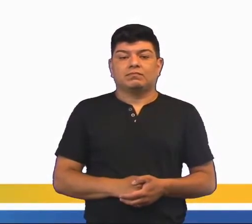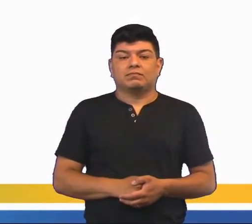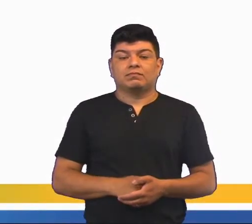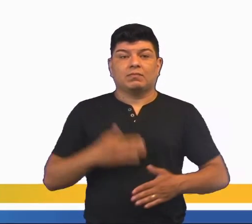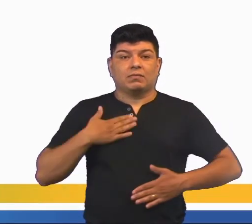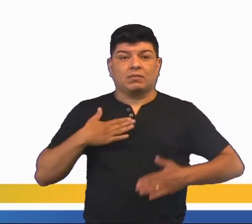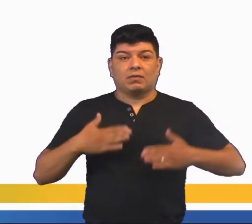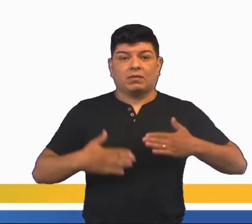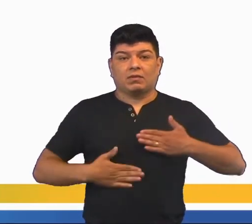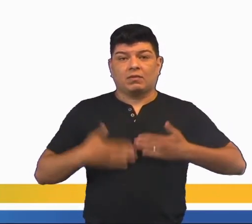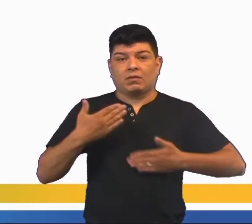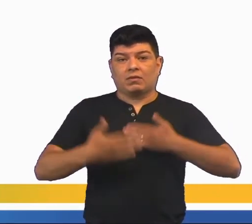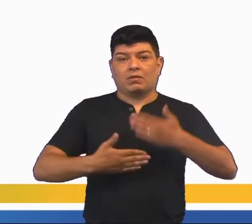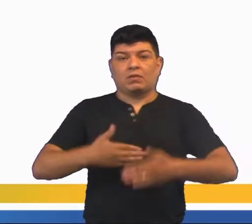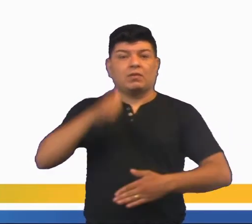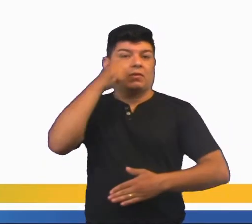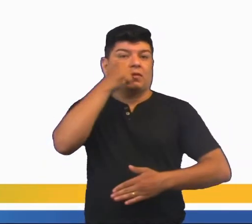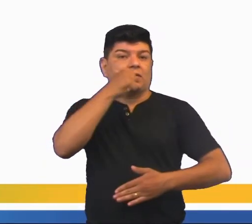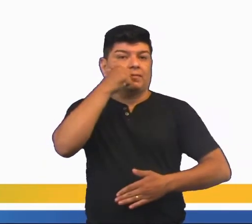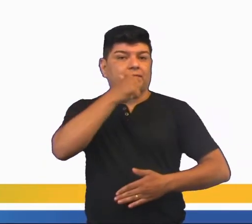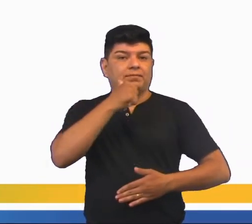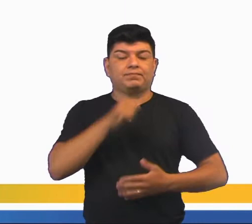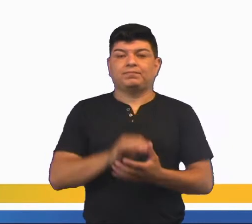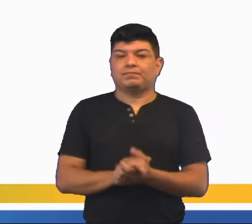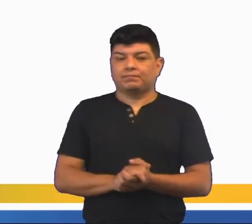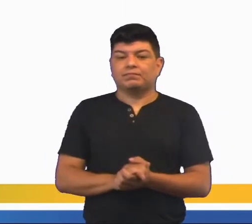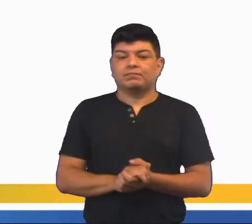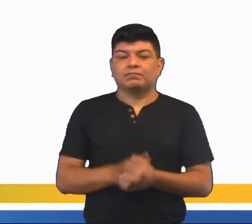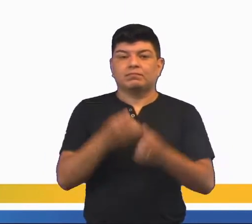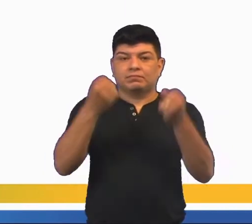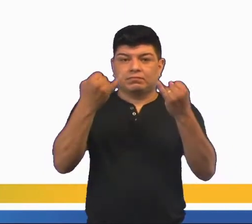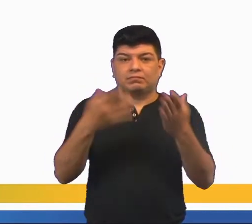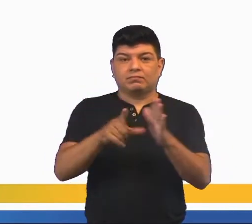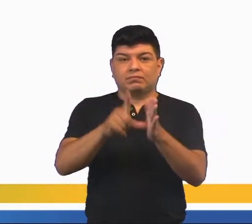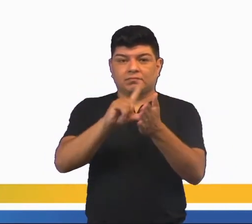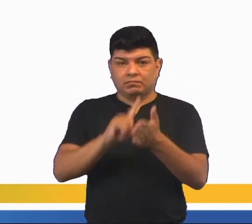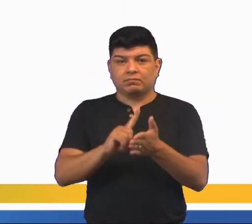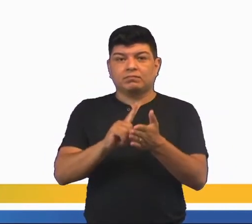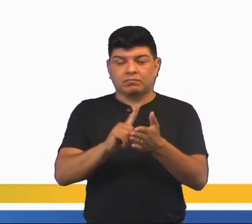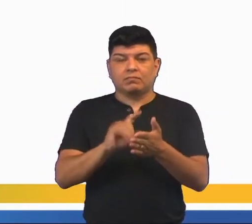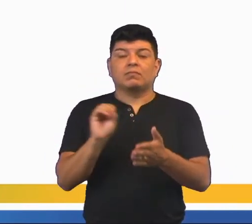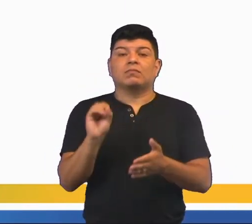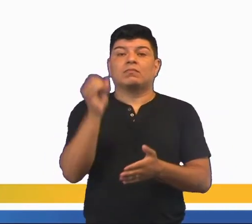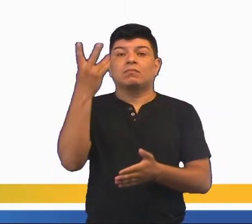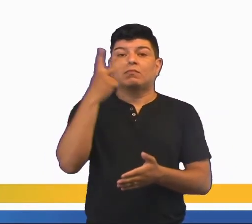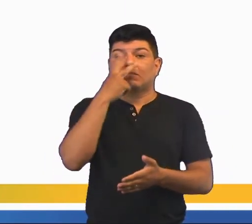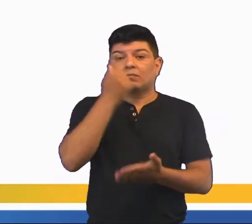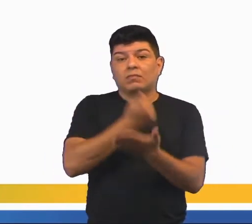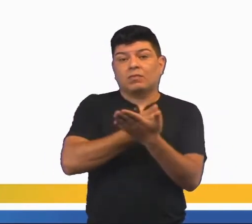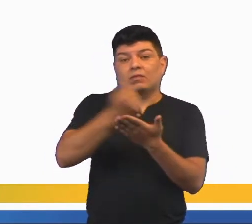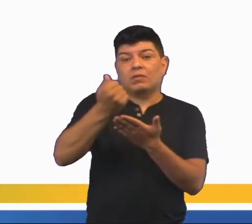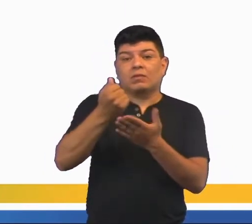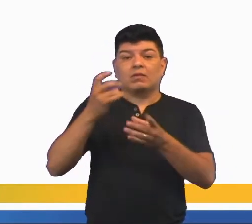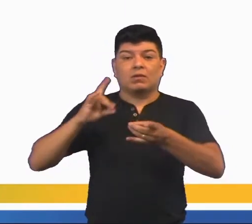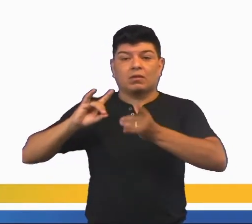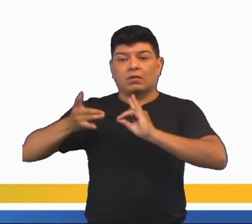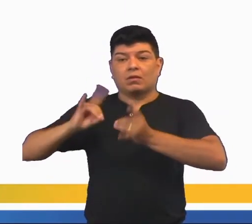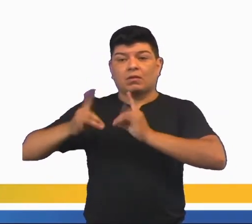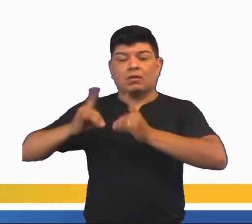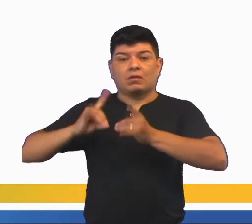A puberdade feminina. Como dito anteriormente, na puberdade ocorre a ação dos